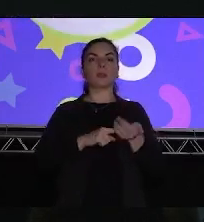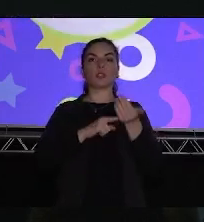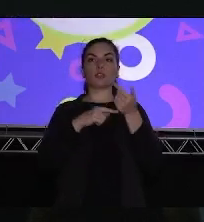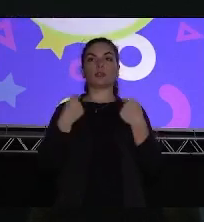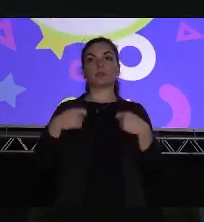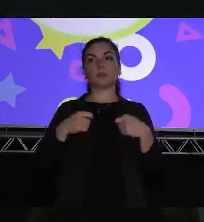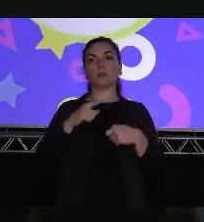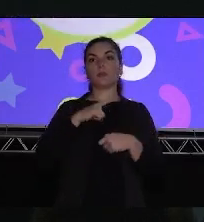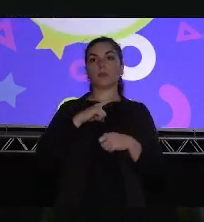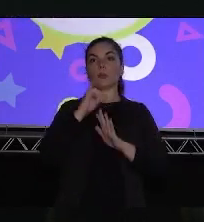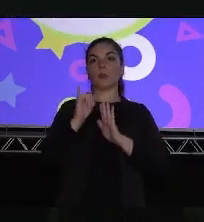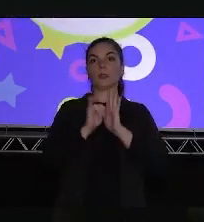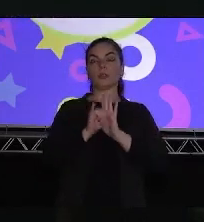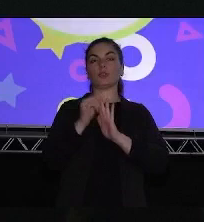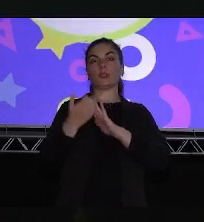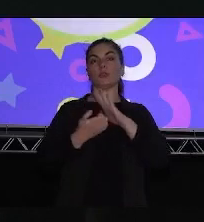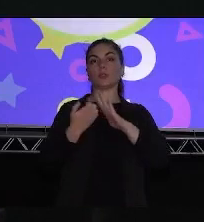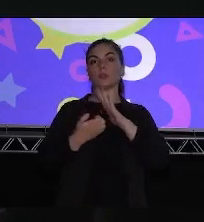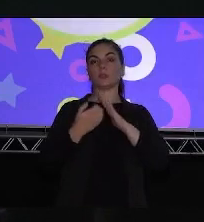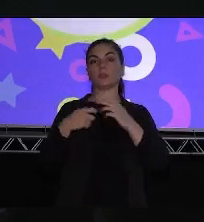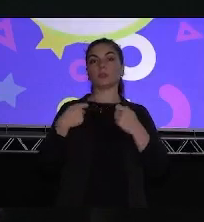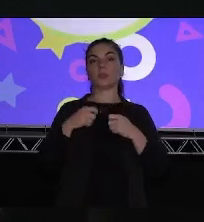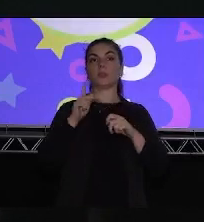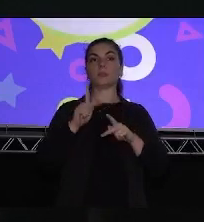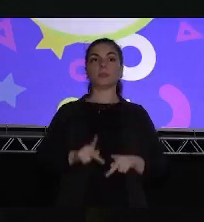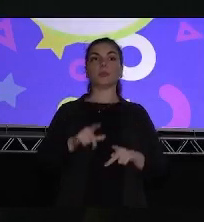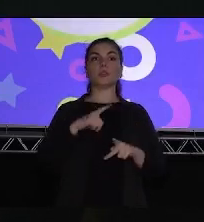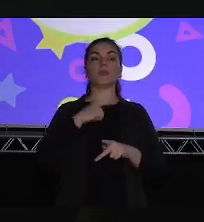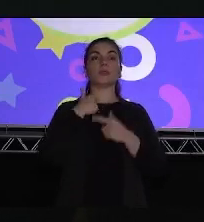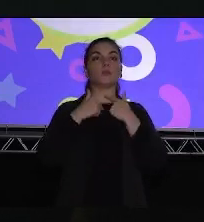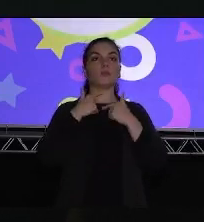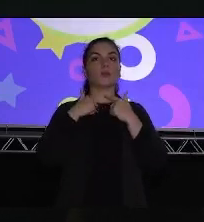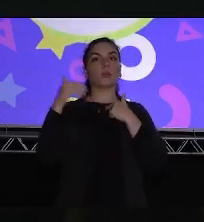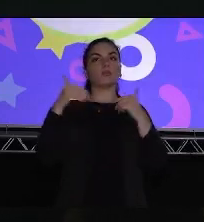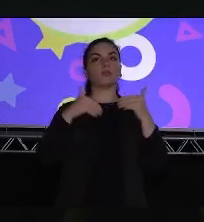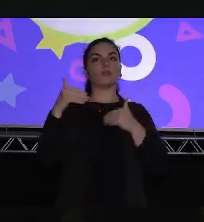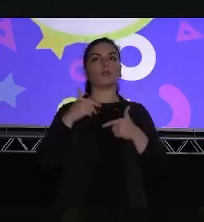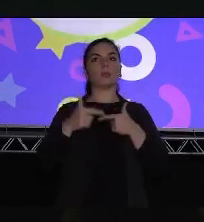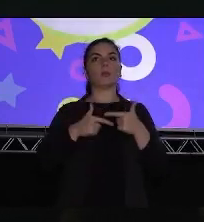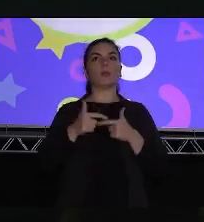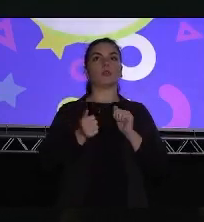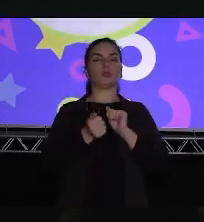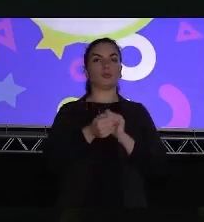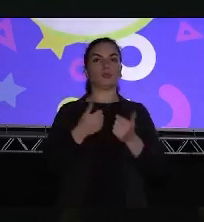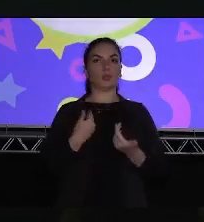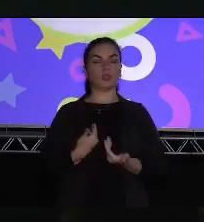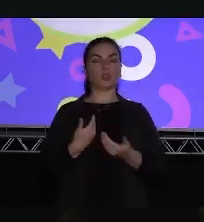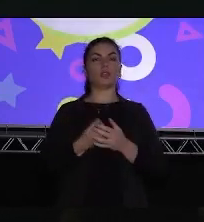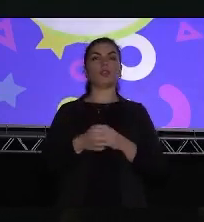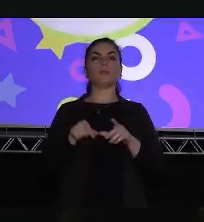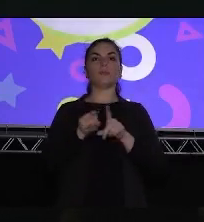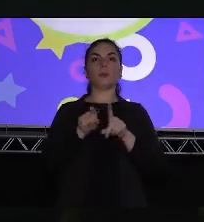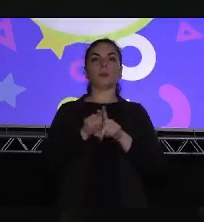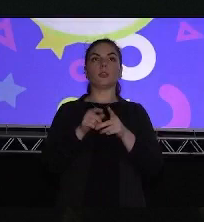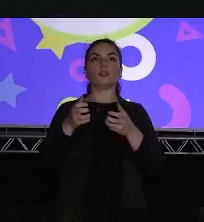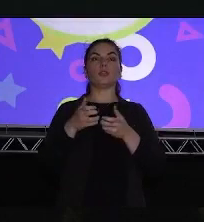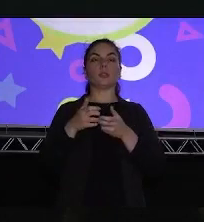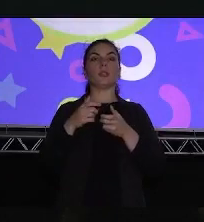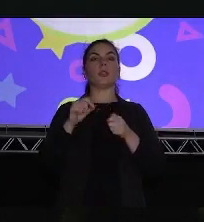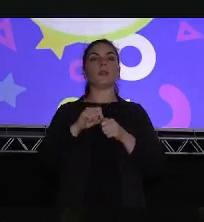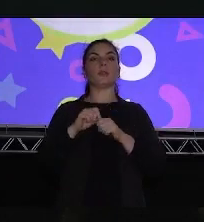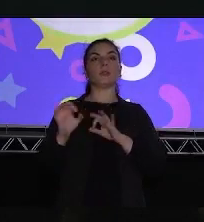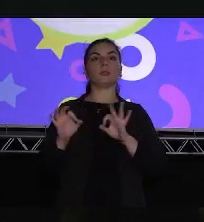uma identidade organizacional que fizesse com que as pessoas tivessem vontade de vir trabalhar conosco. A gente queria que fosse uma jornada